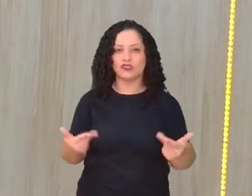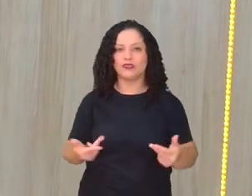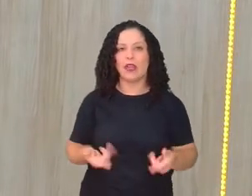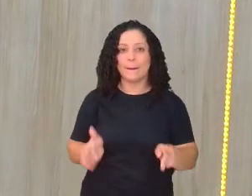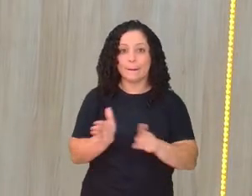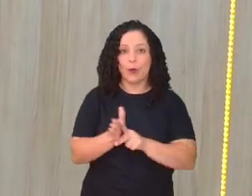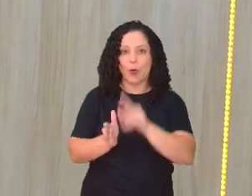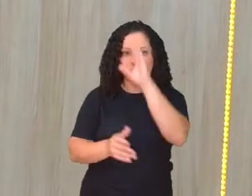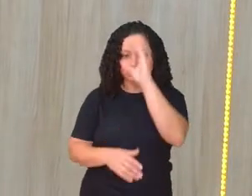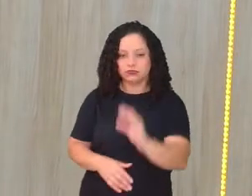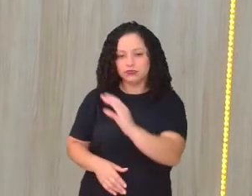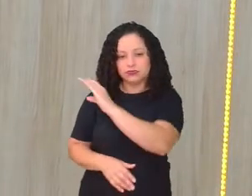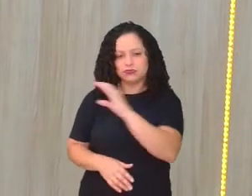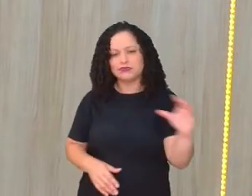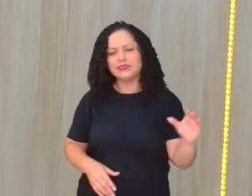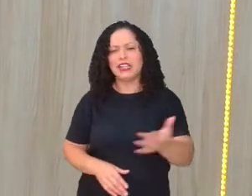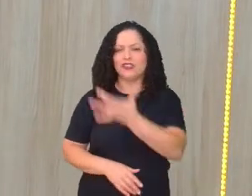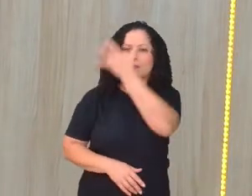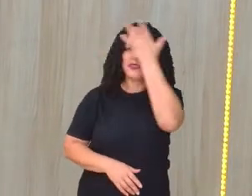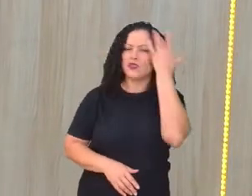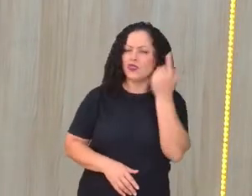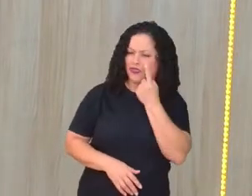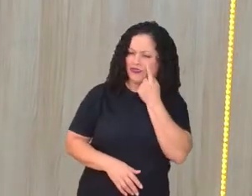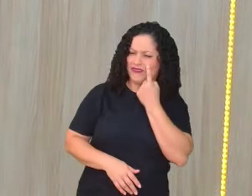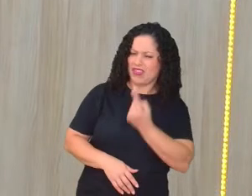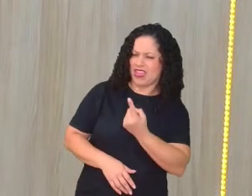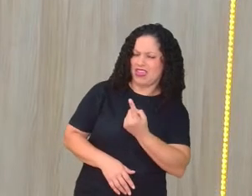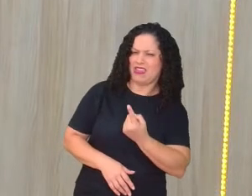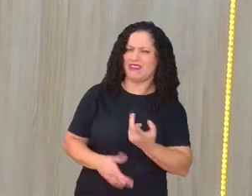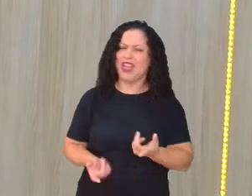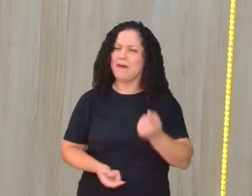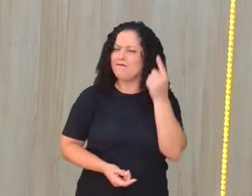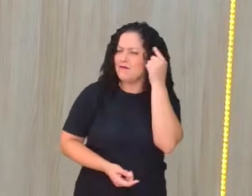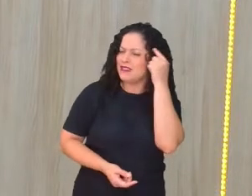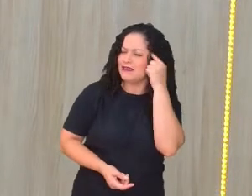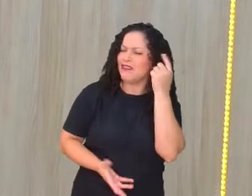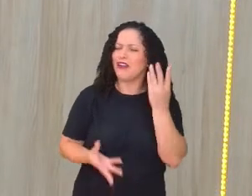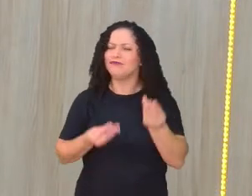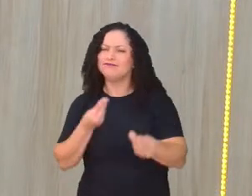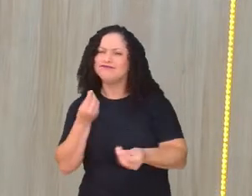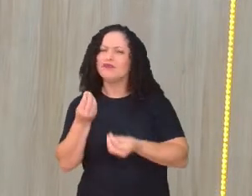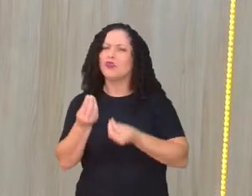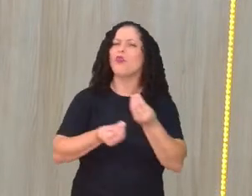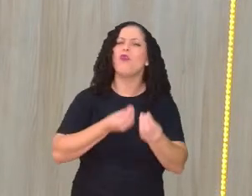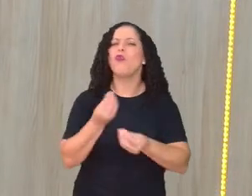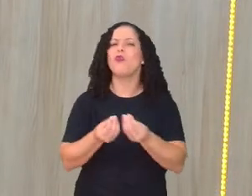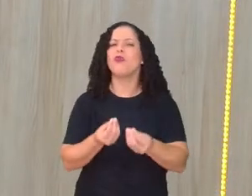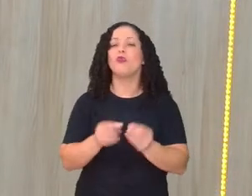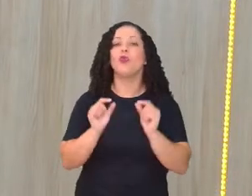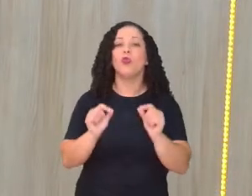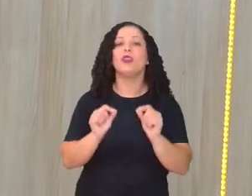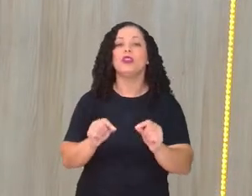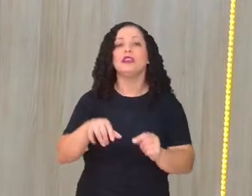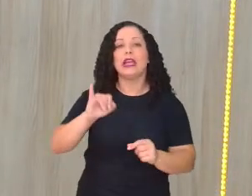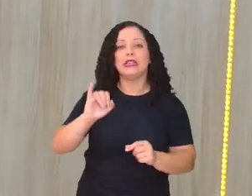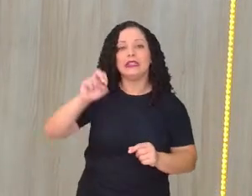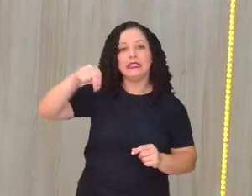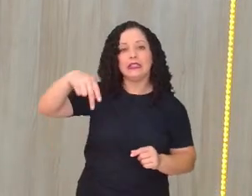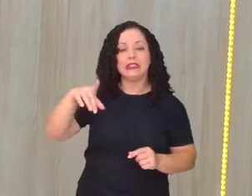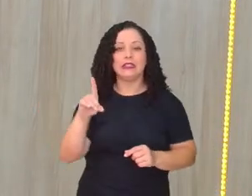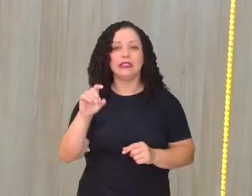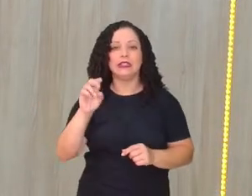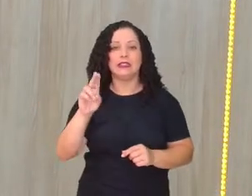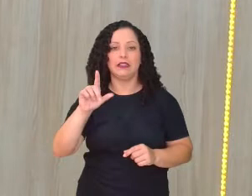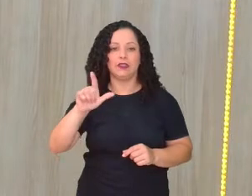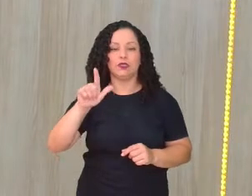E o pessoal começou a questionar isso daí, começou a ficar meio revoltado com essas práticas, né? O que era a indulgência? A indulgência era o perdão dos